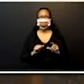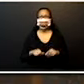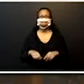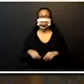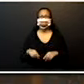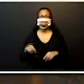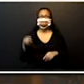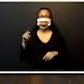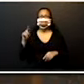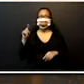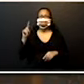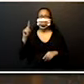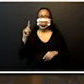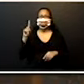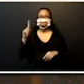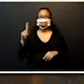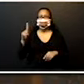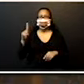1.250.